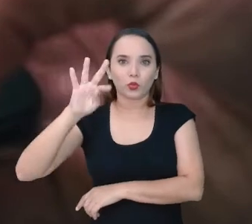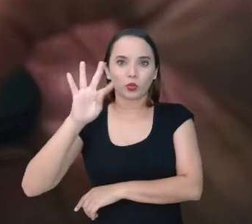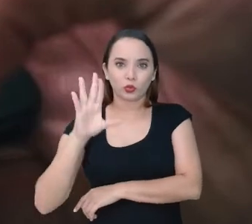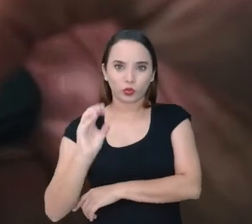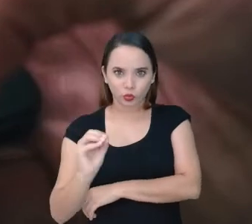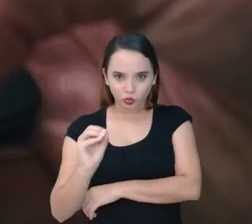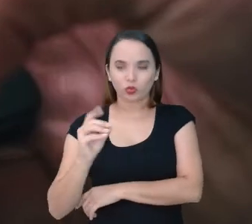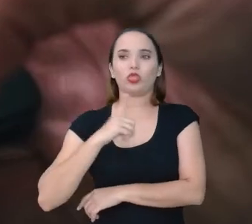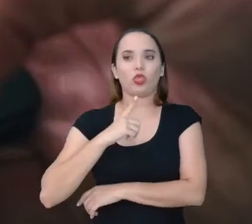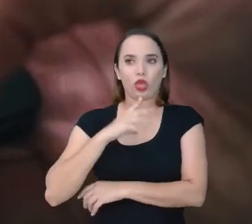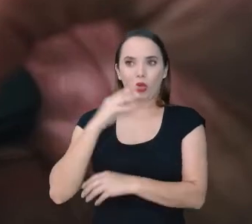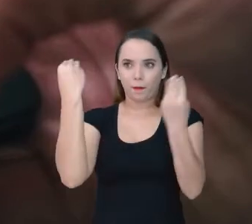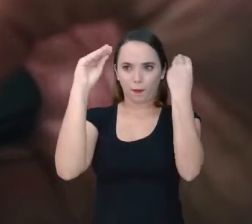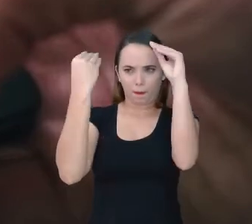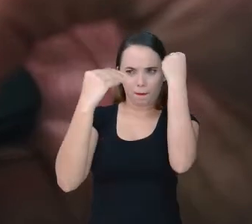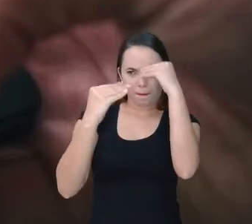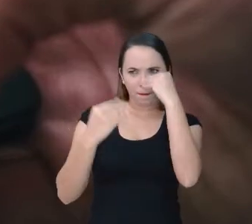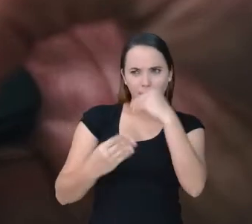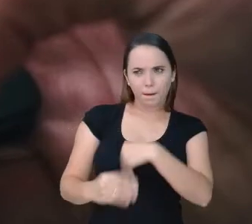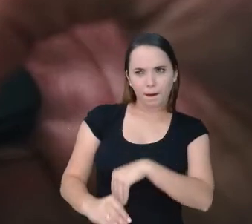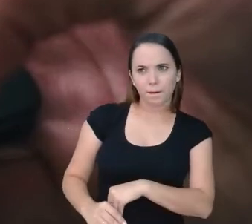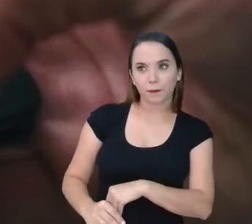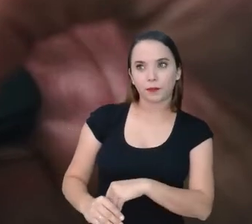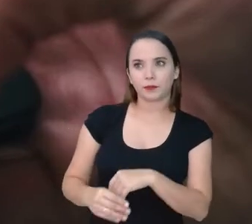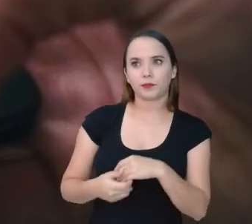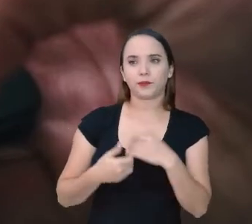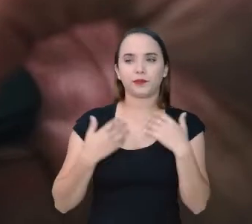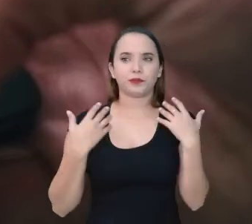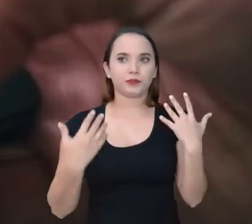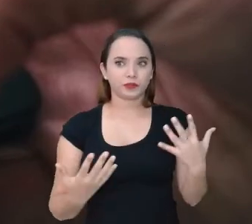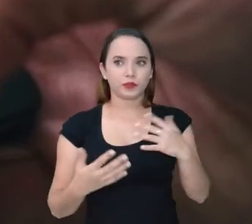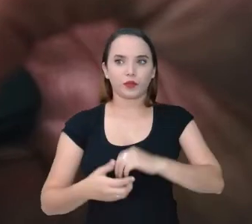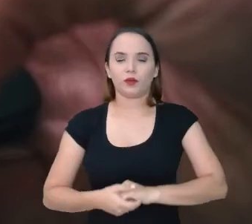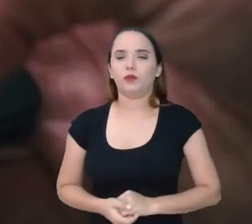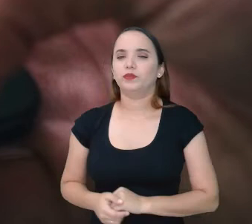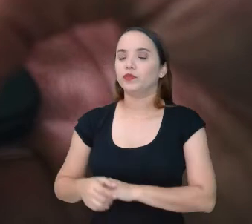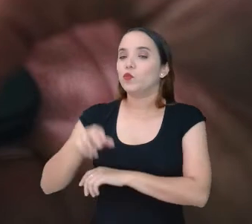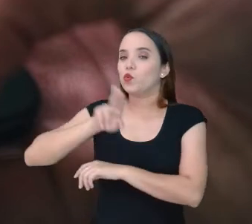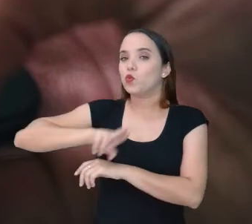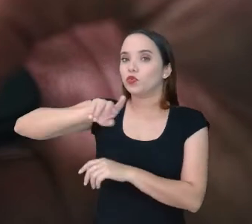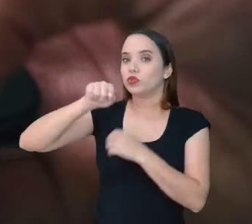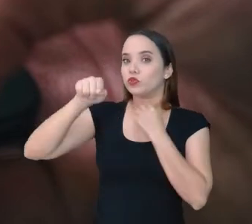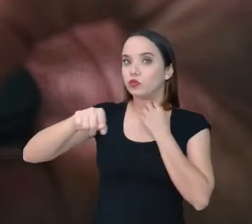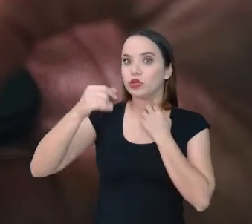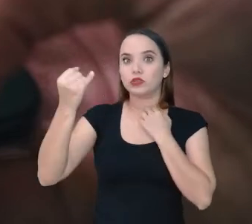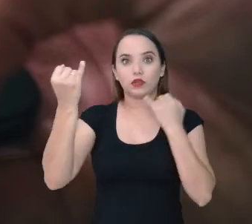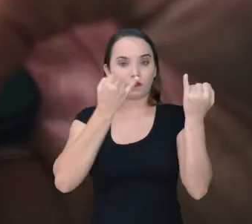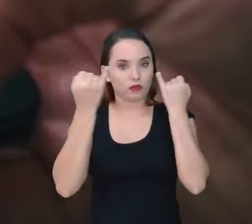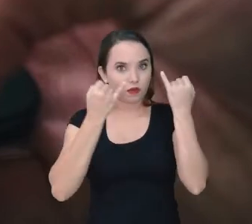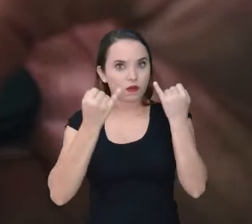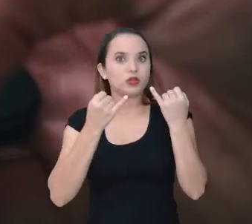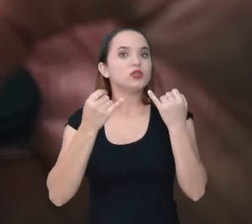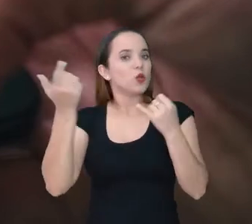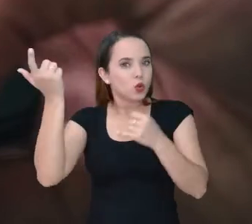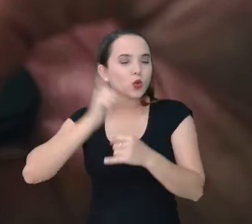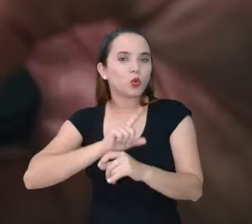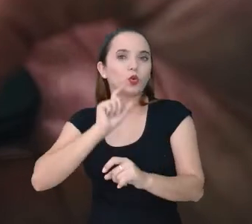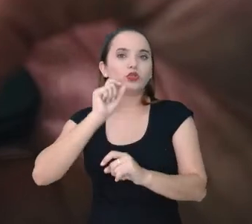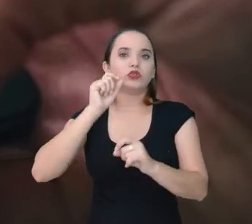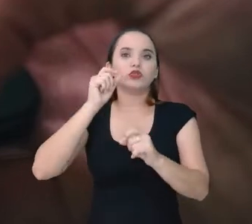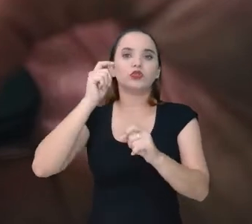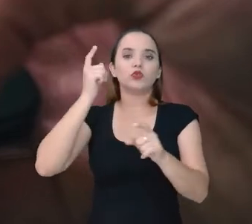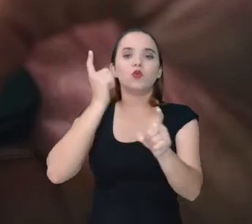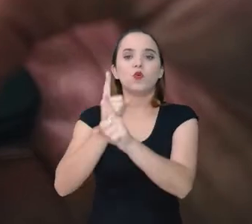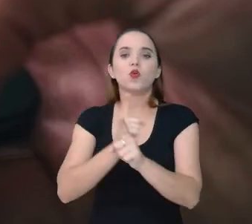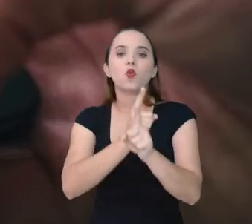minuto são postados lá no YouTube. Aí, através desse dado, eu posso encontrar aí alguns